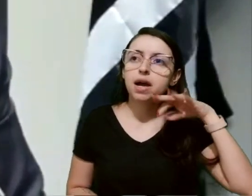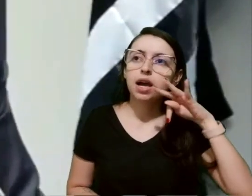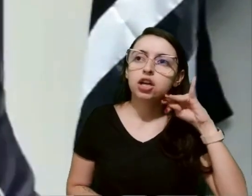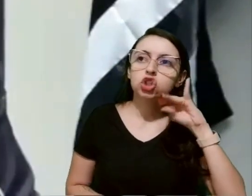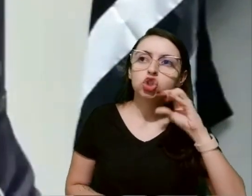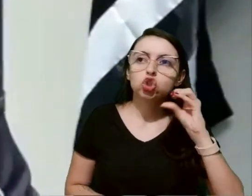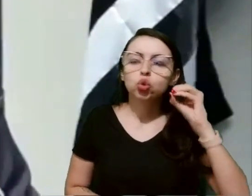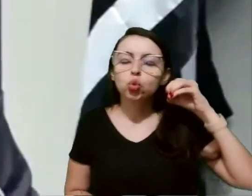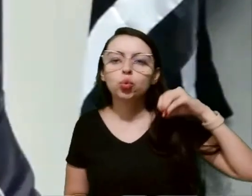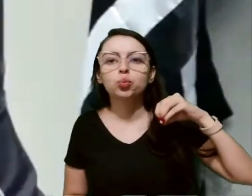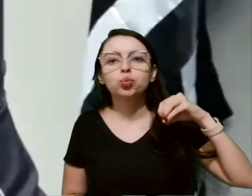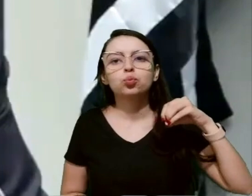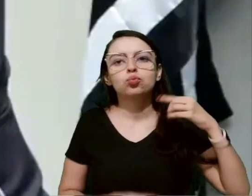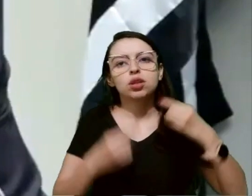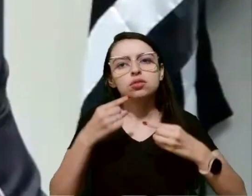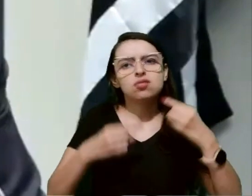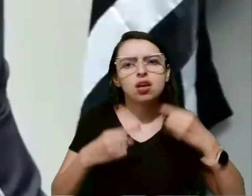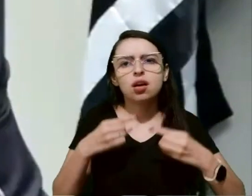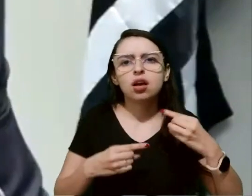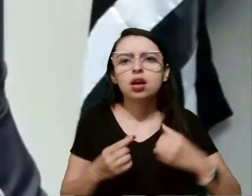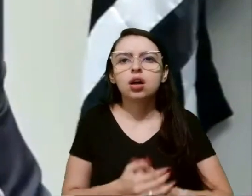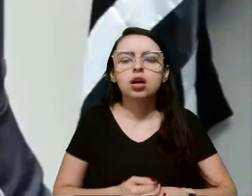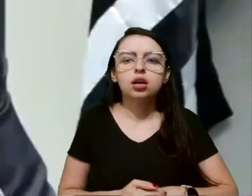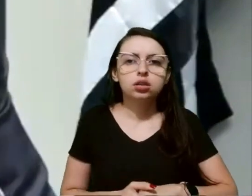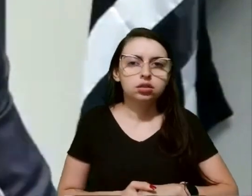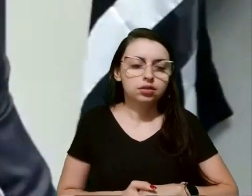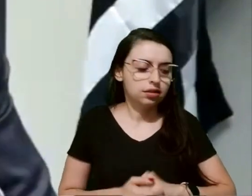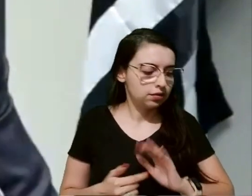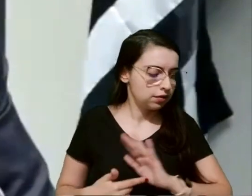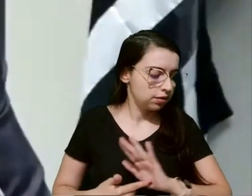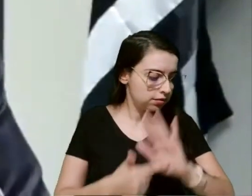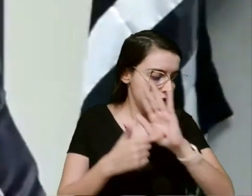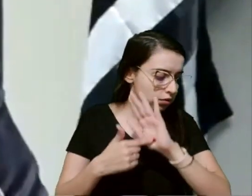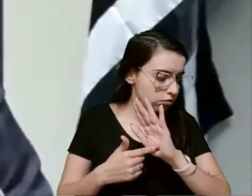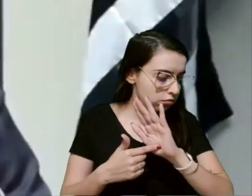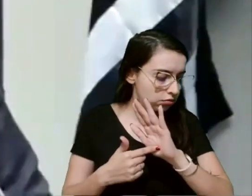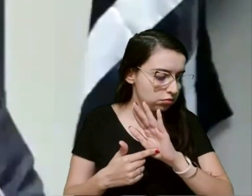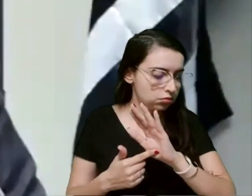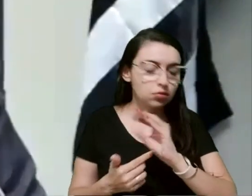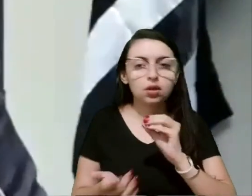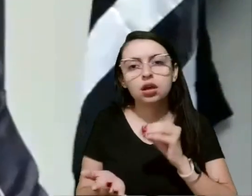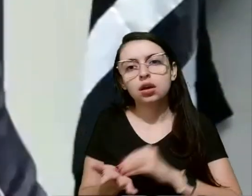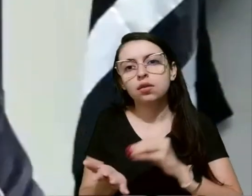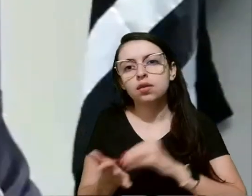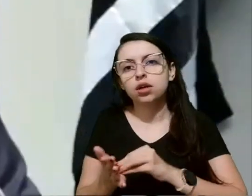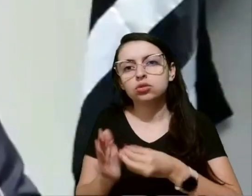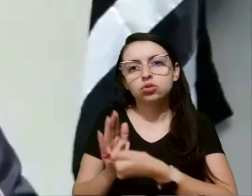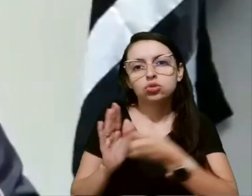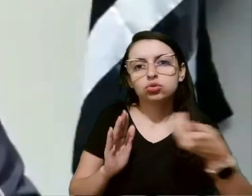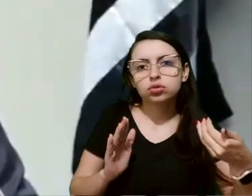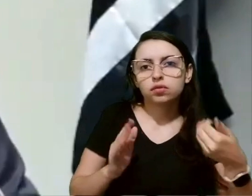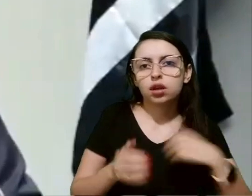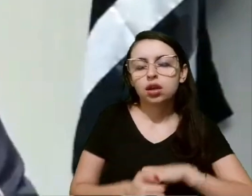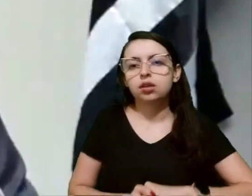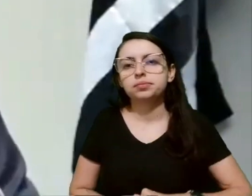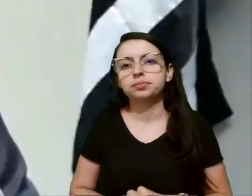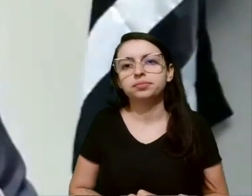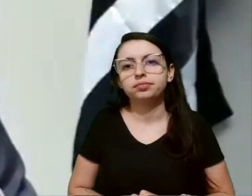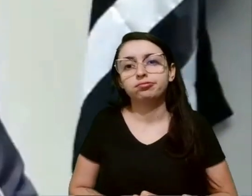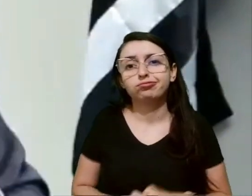são esses dilemas que o sistema judiciário enfrenta, né, que é o fato de você não conseguir individualizar a conduta.